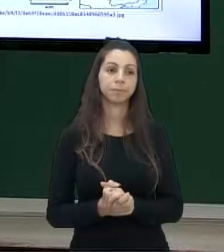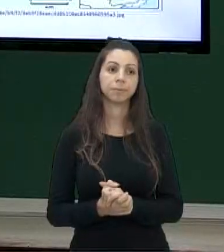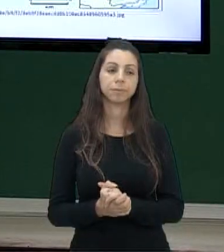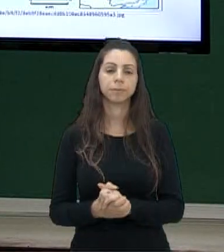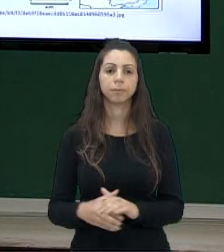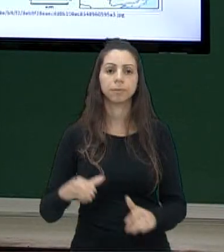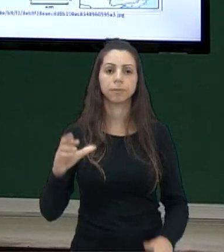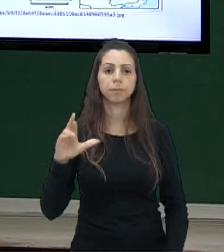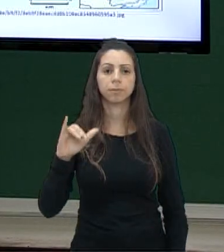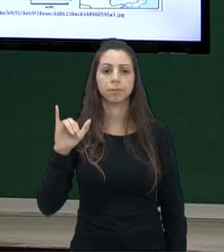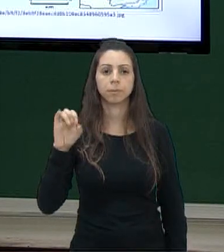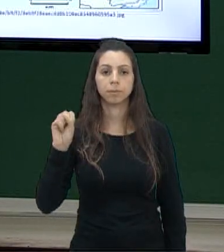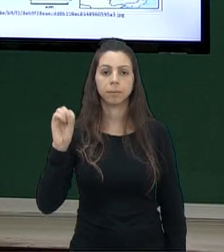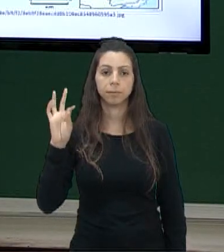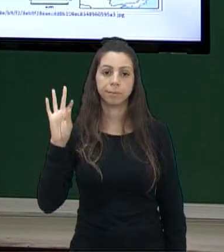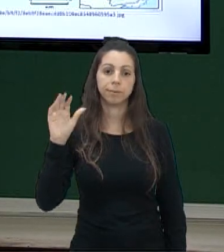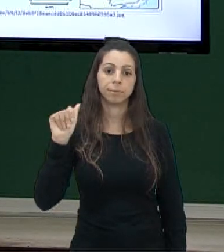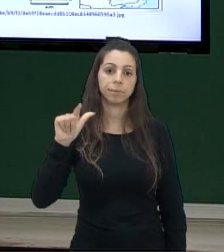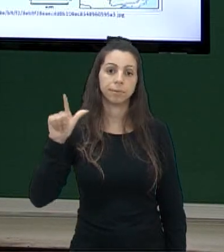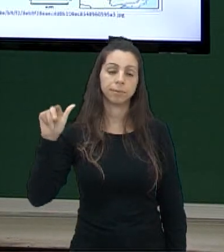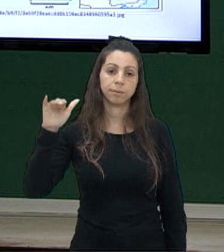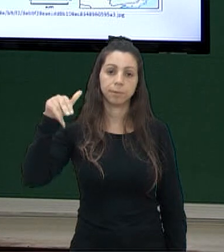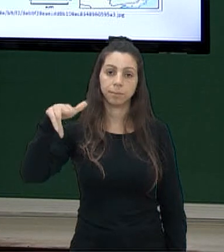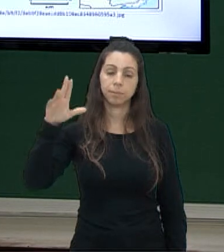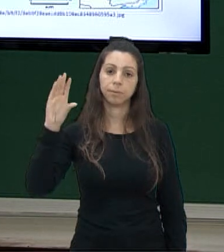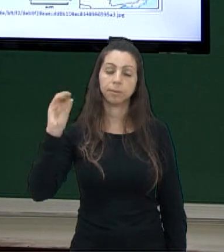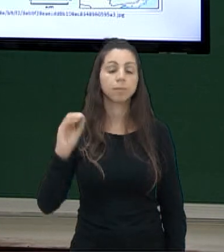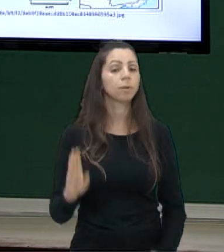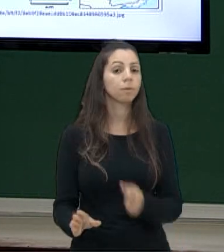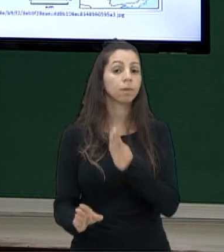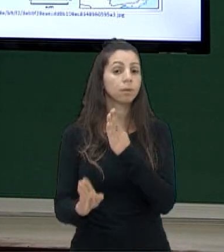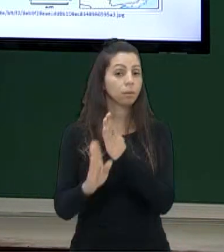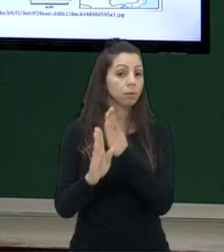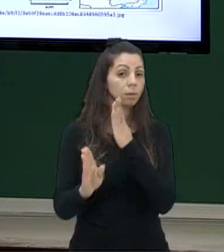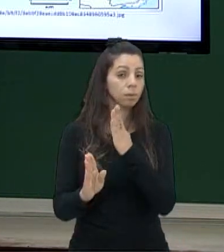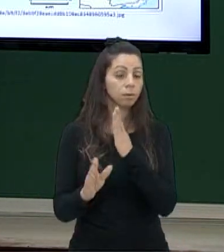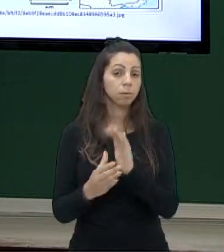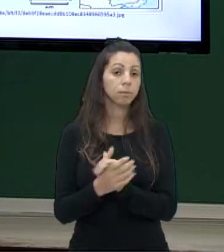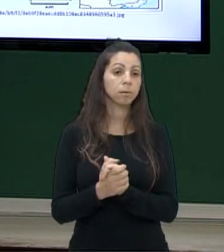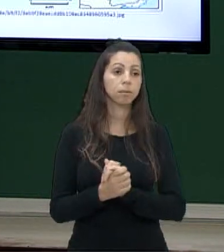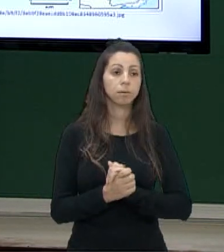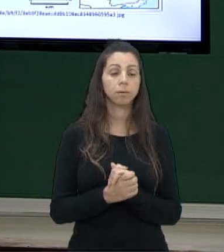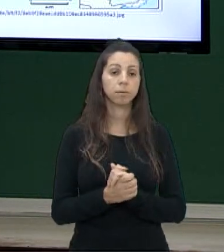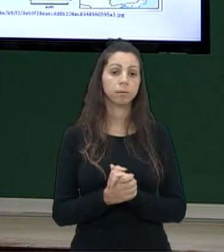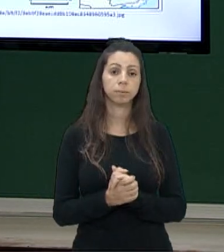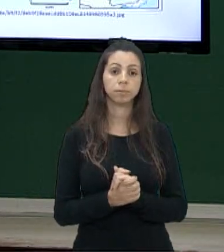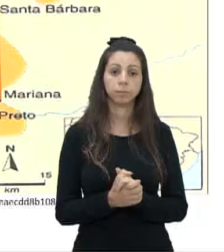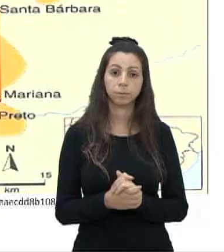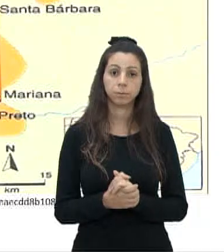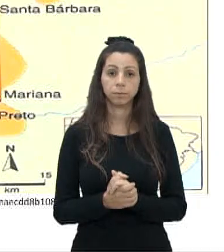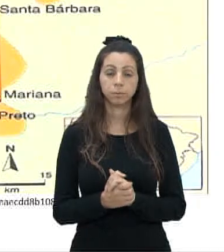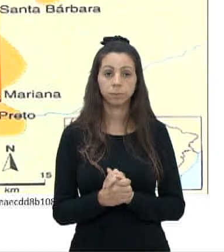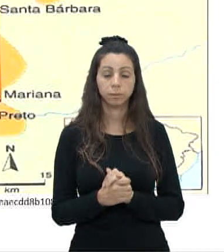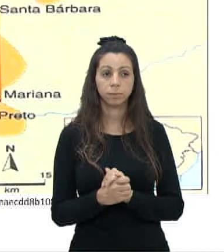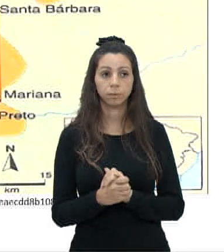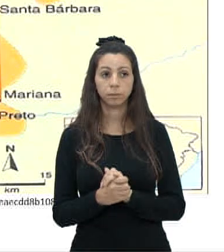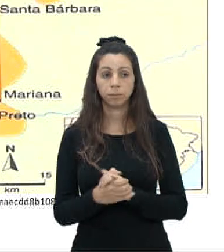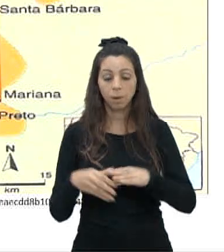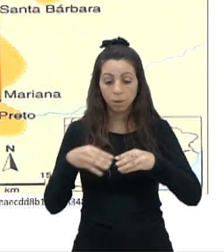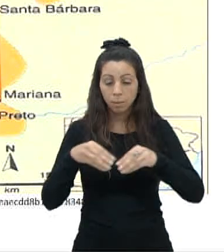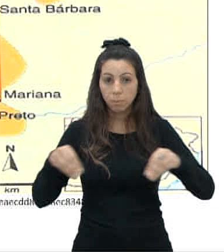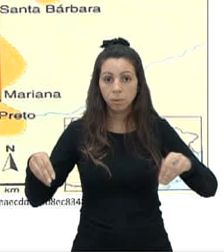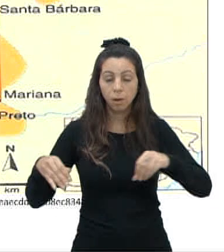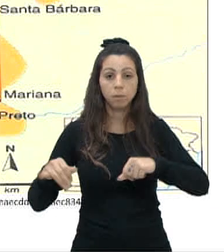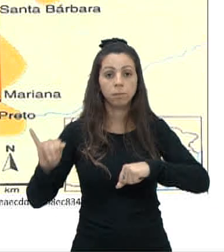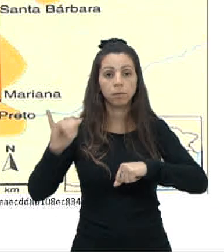cristalinos, já que a gente vai falar sobre o que nós encontramos nesses escudos cristalinos, vamos observar aqui, ó, que o minério de ferro ele é